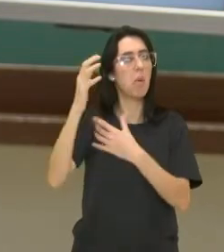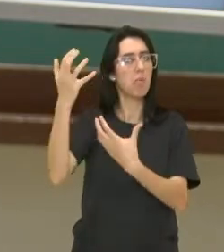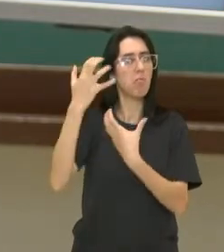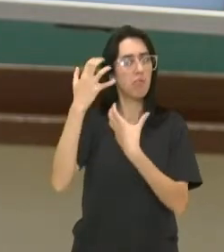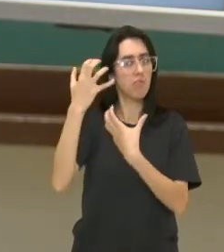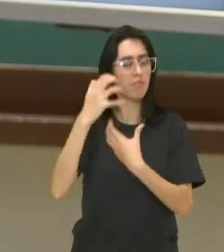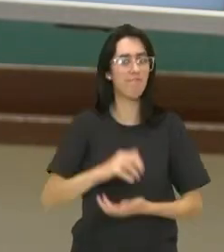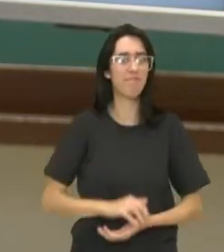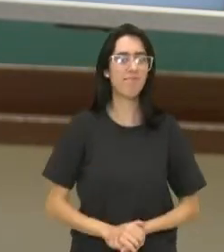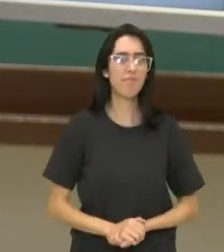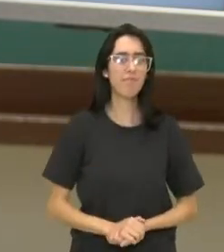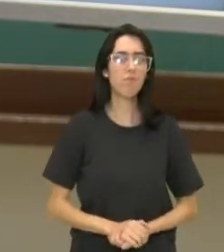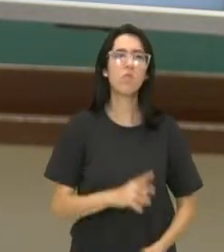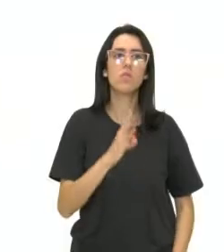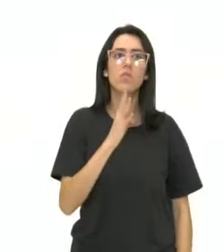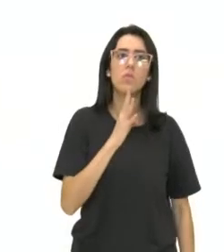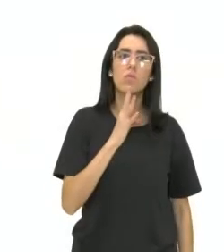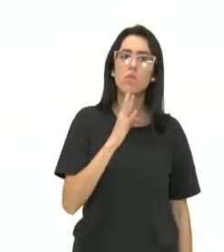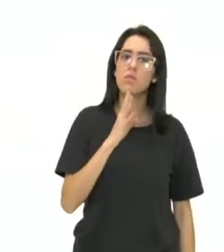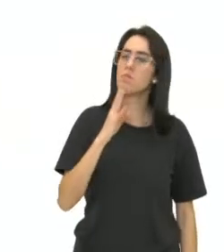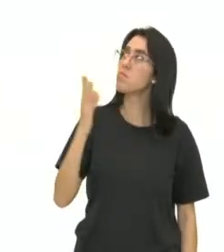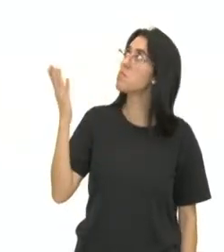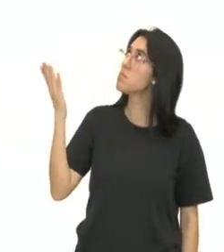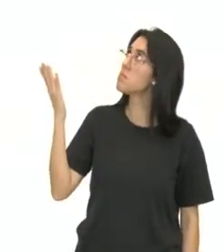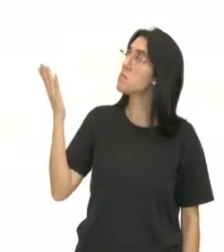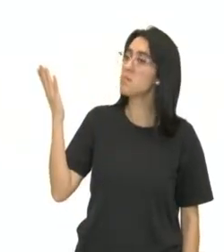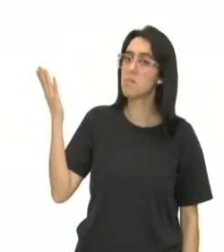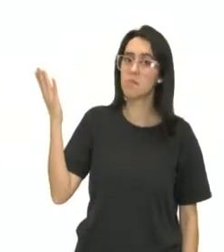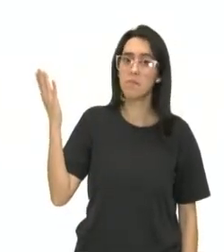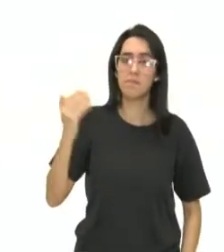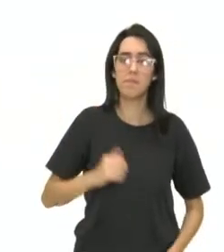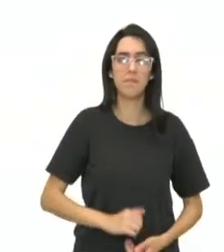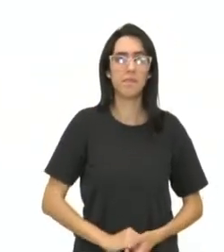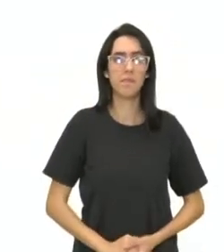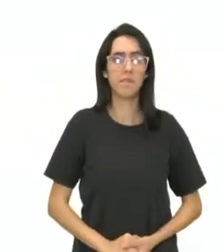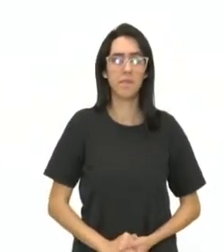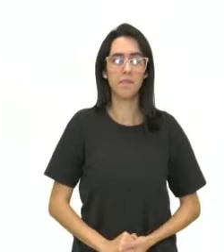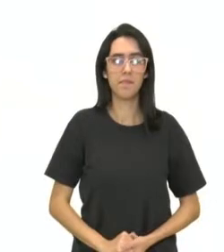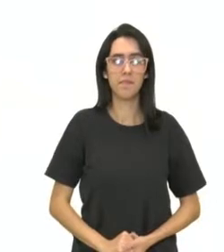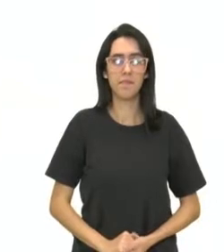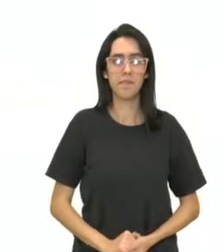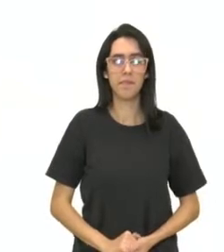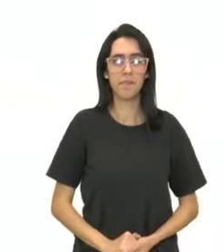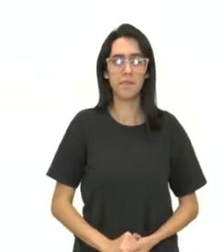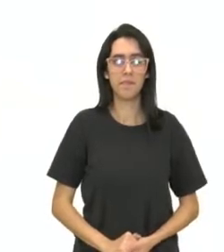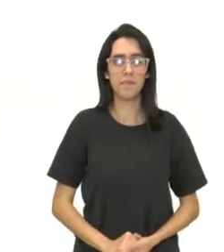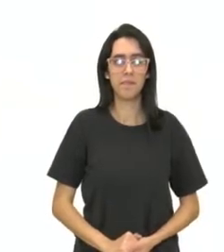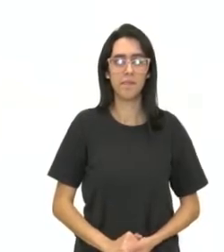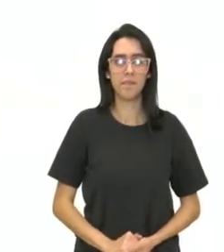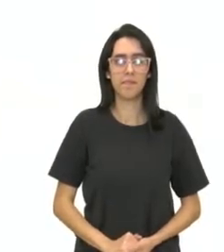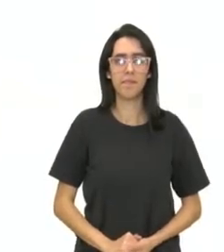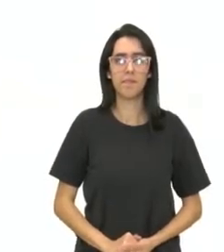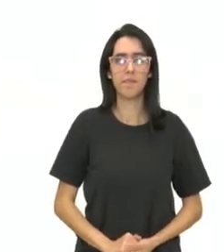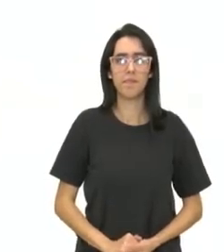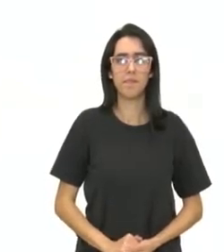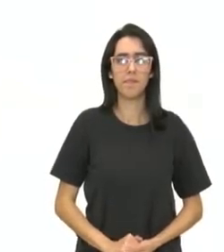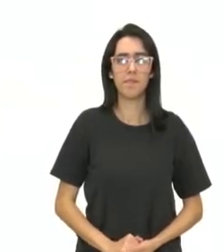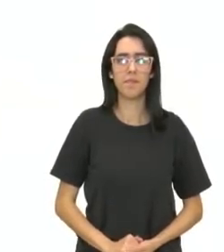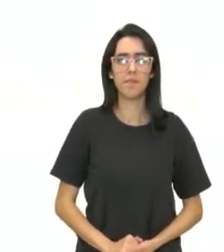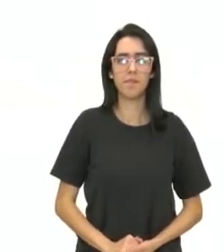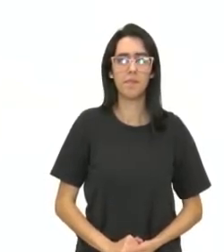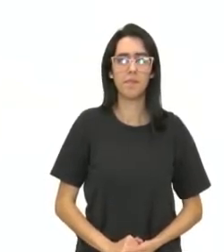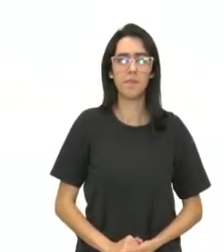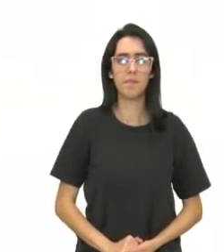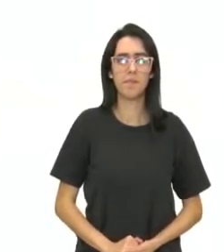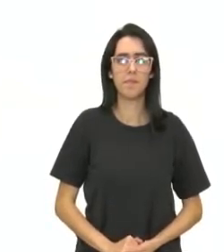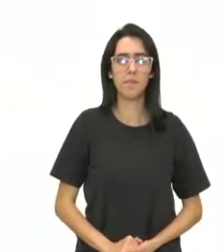quando vocês a estas personas es Mir ein em nenhum momento me senti triste por outra barrar com o espinho ver